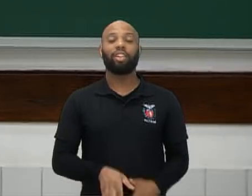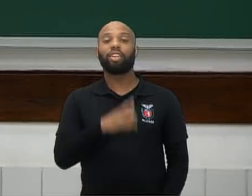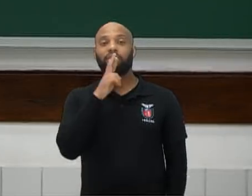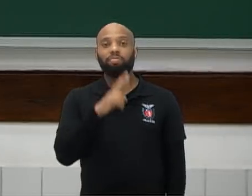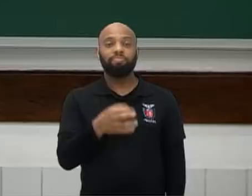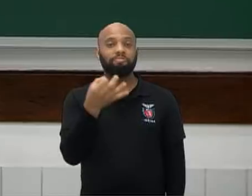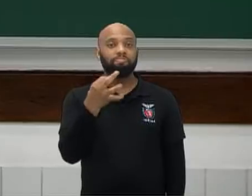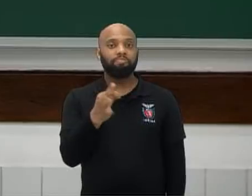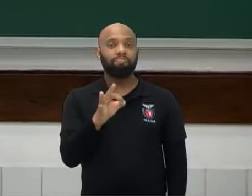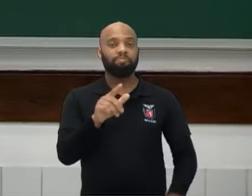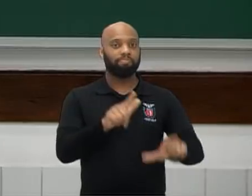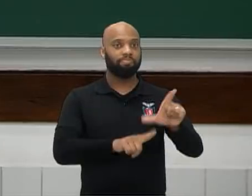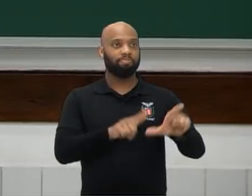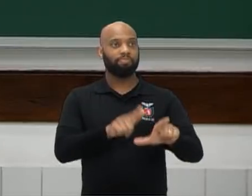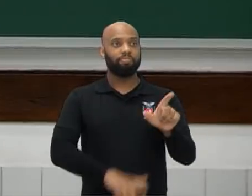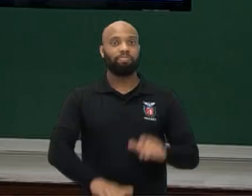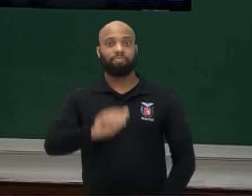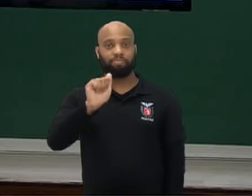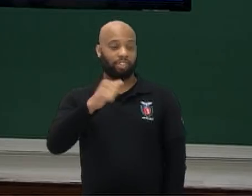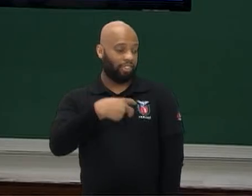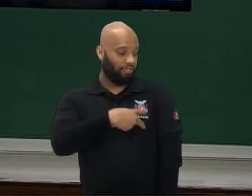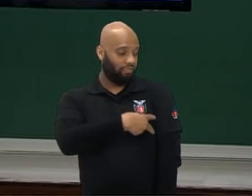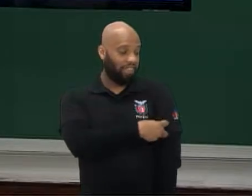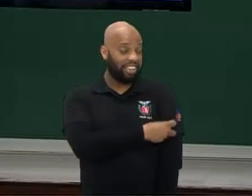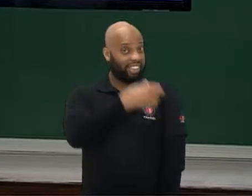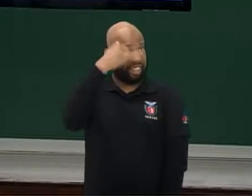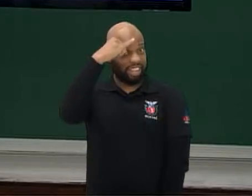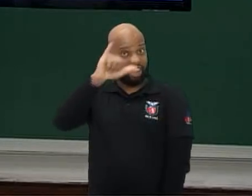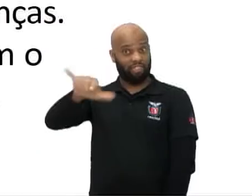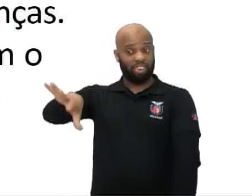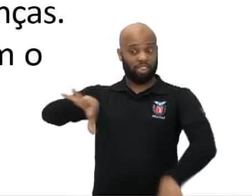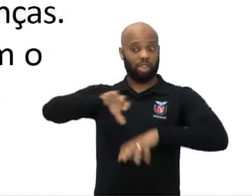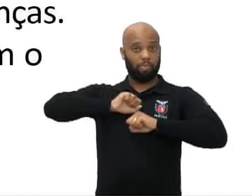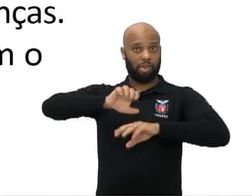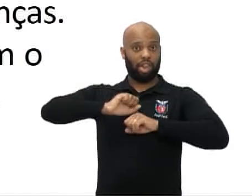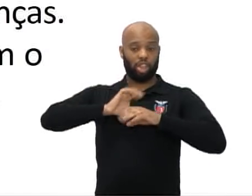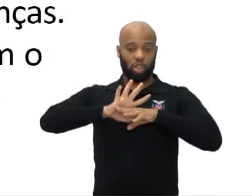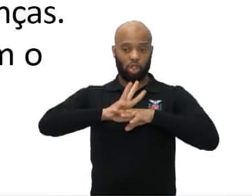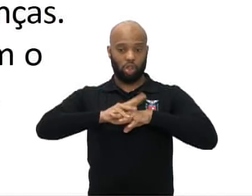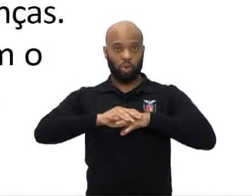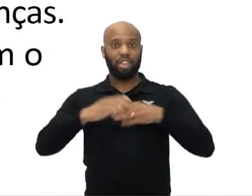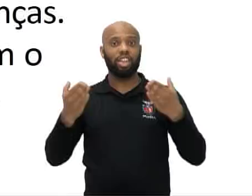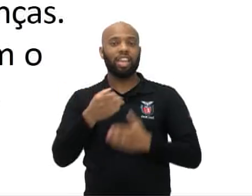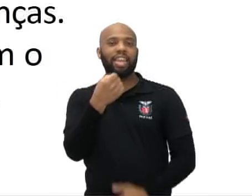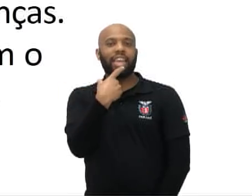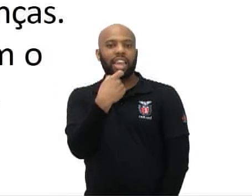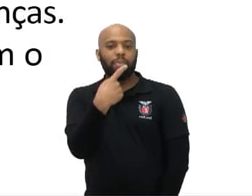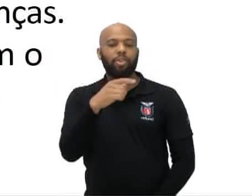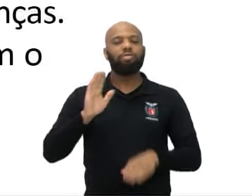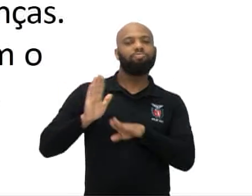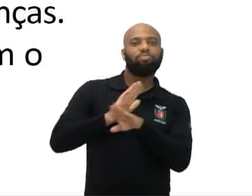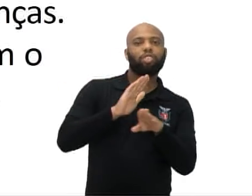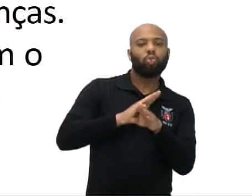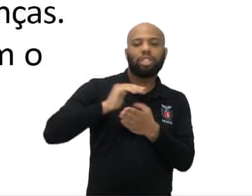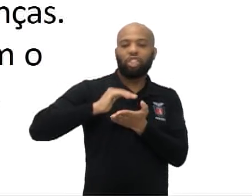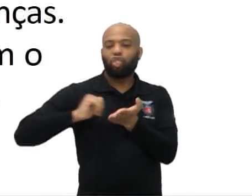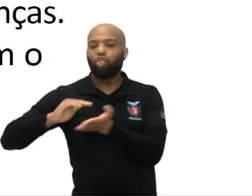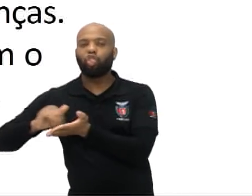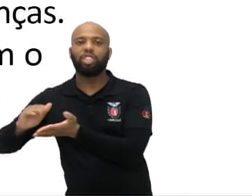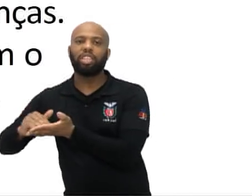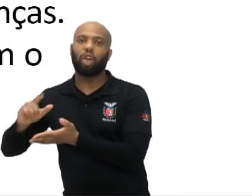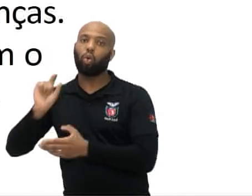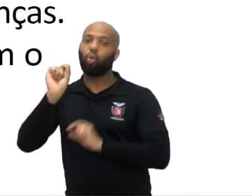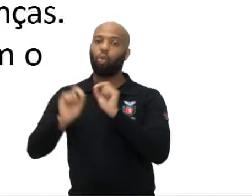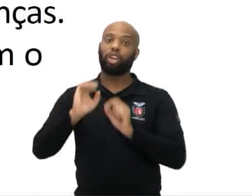Resposta correta, pessoal, letra A. Uma vacina previne uma doença, já o antibiótico age ajudando a eliminar o